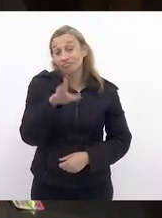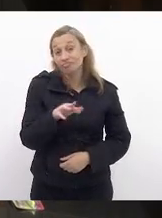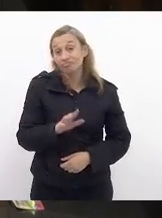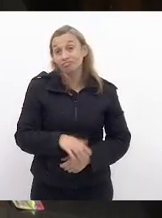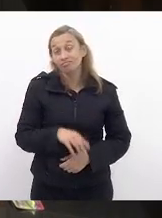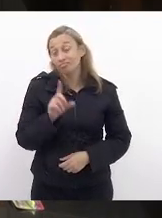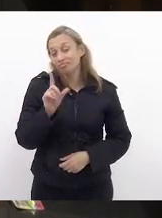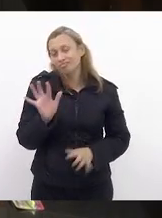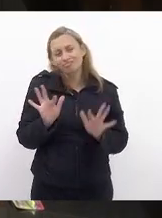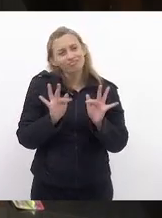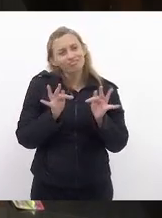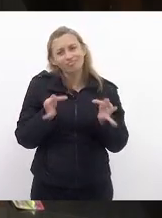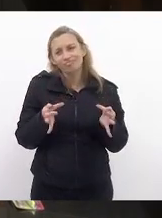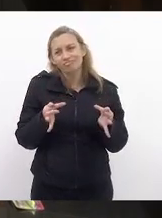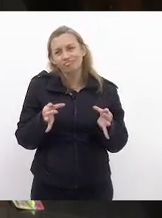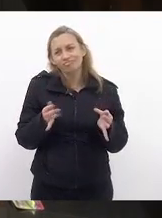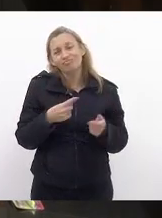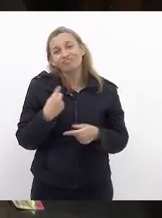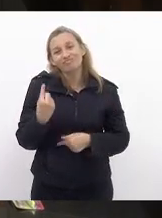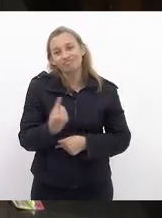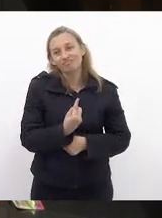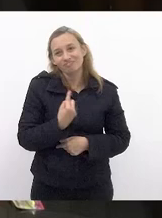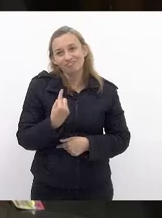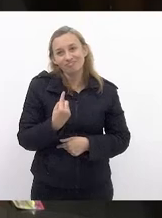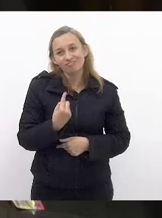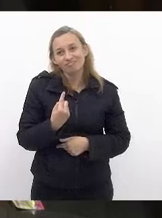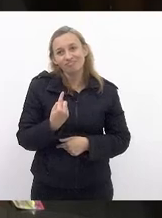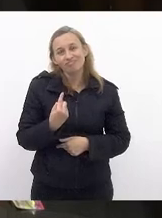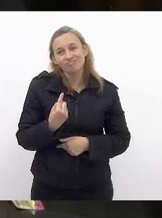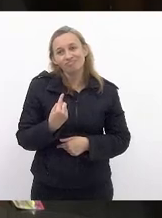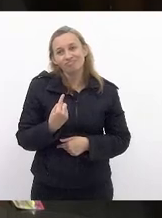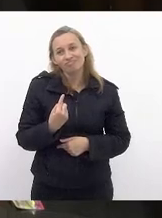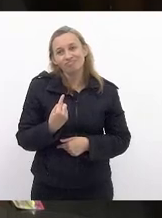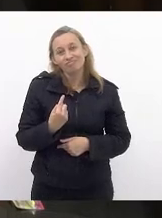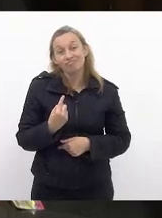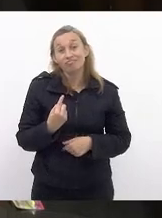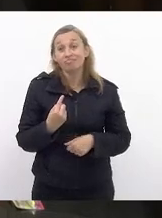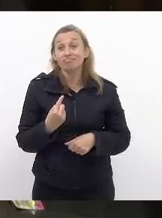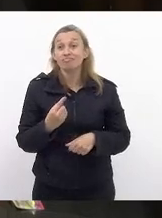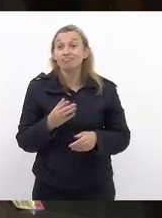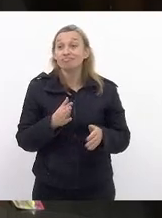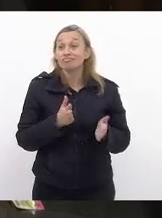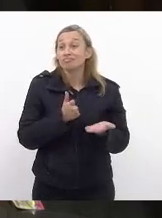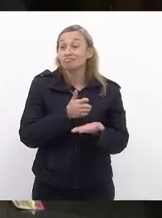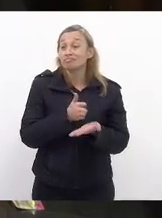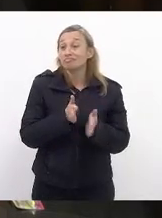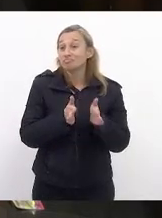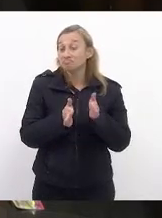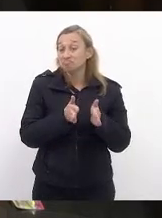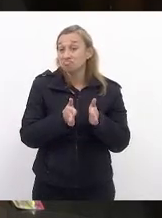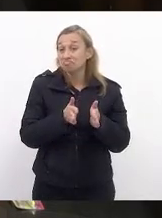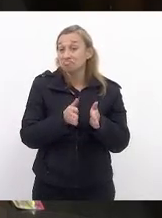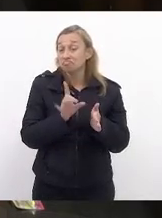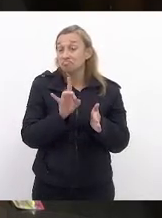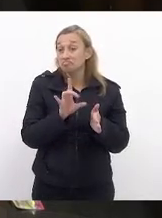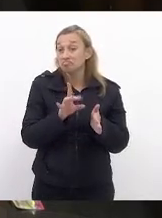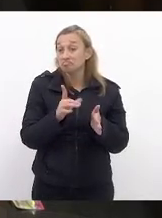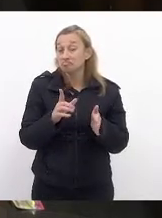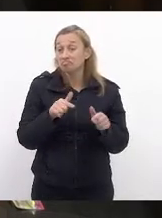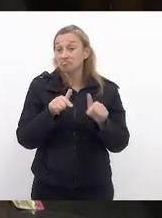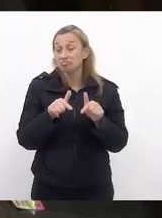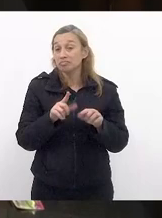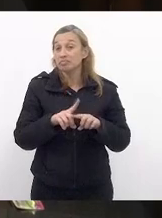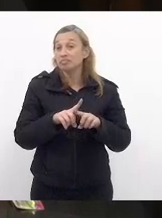que tenha é muito simples é que nós estamos temporariamente no mandato Pois se não estivéssemos aqui no mandato